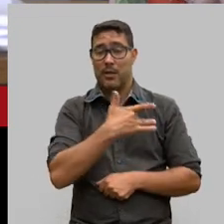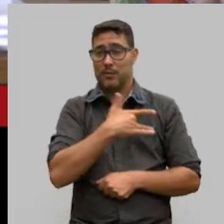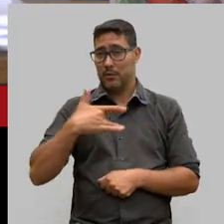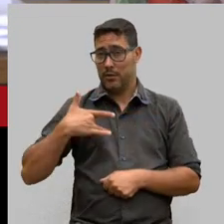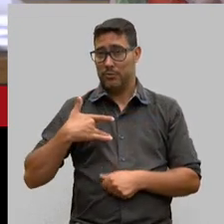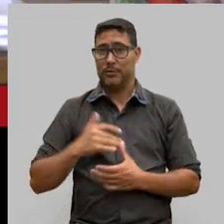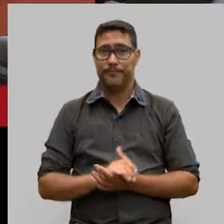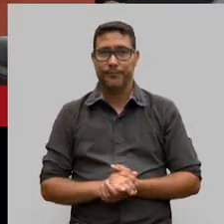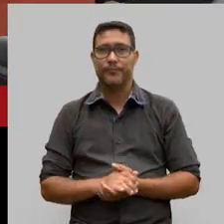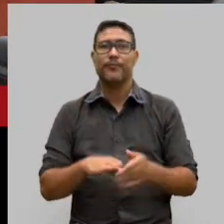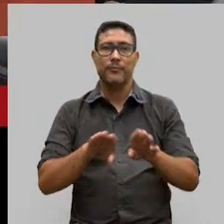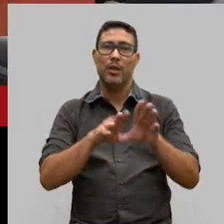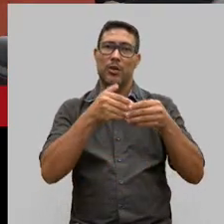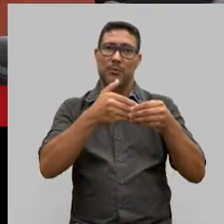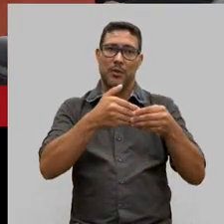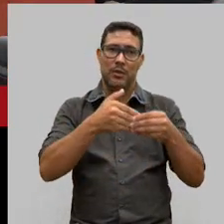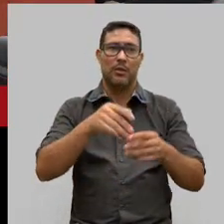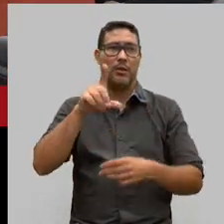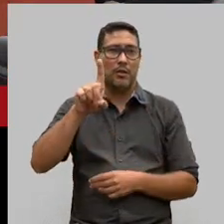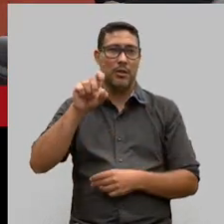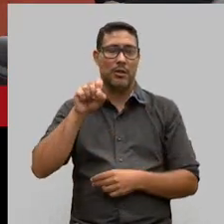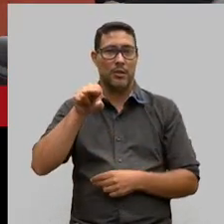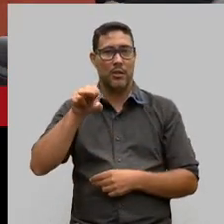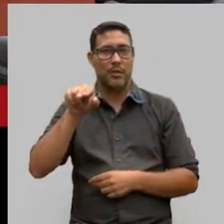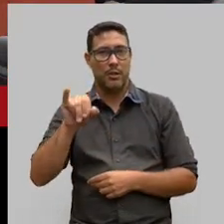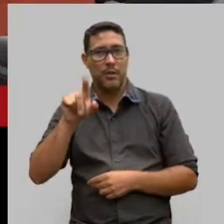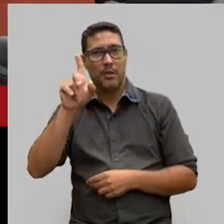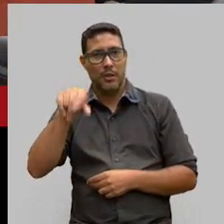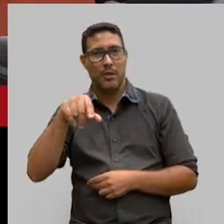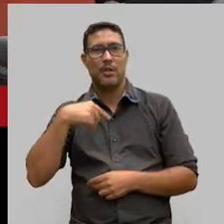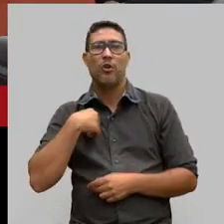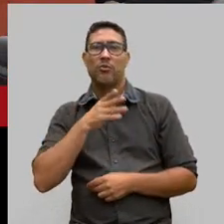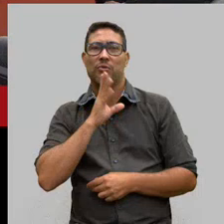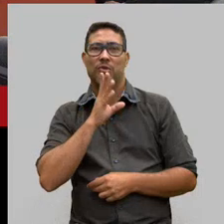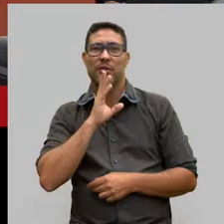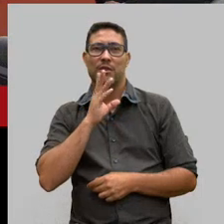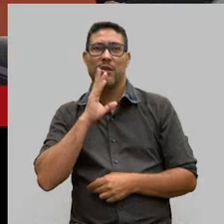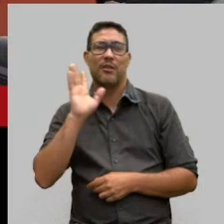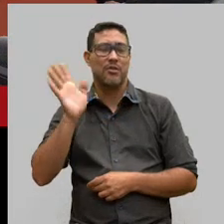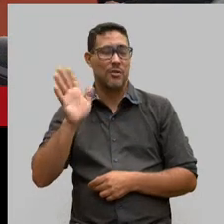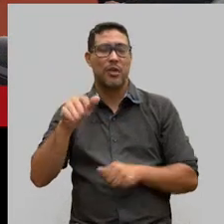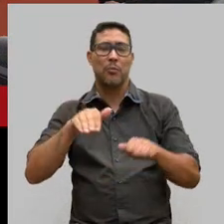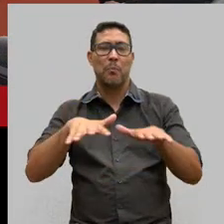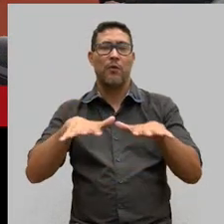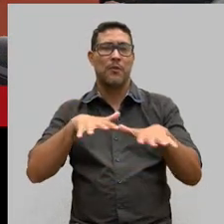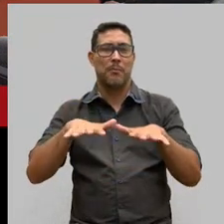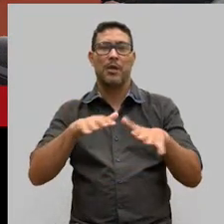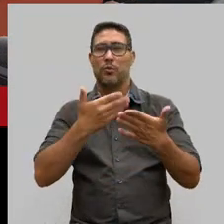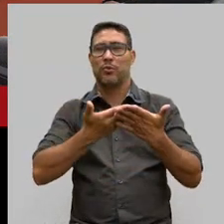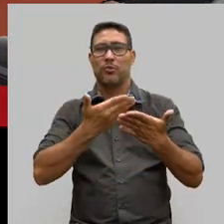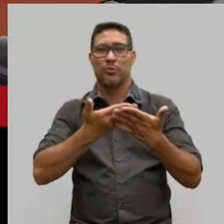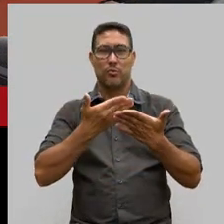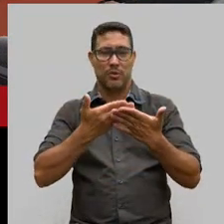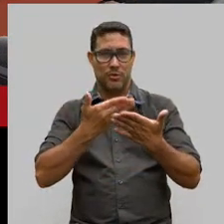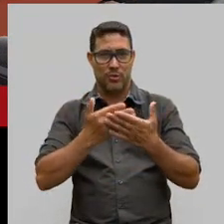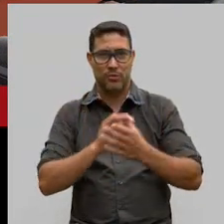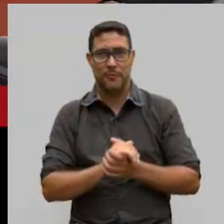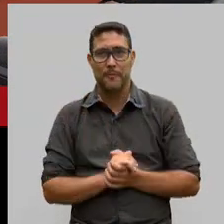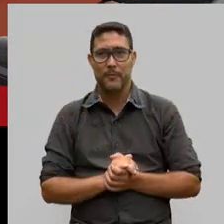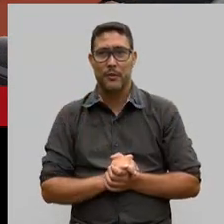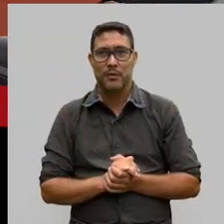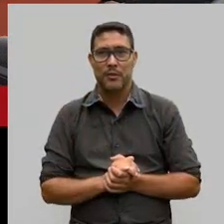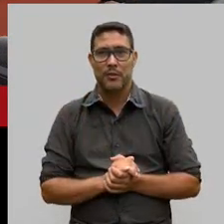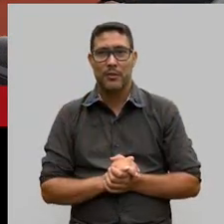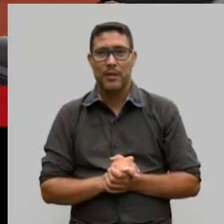a Dani né que é mãe uma amiga que eu conheço lá do movimento estudantil mãe atípica e também do insecto autista então eu quero aqui